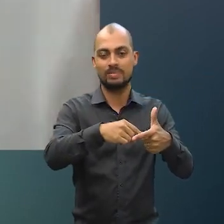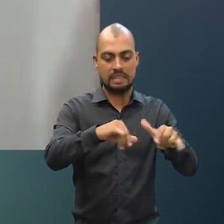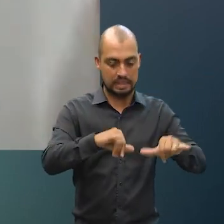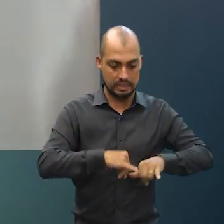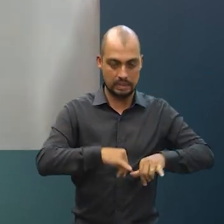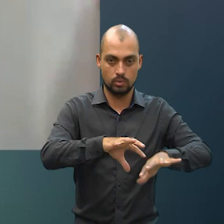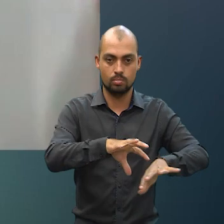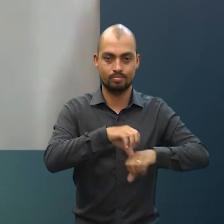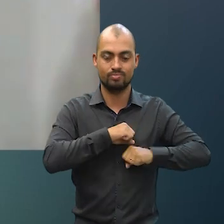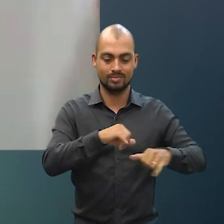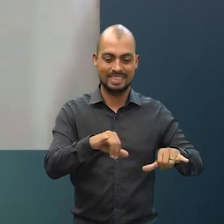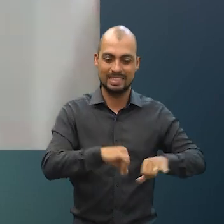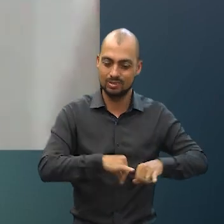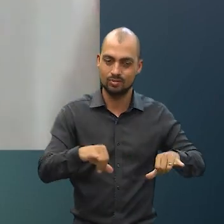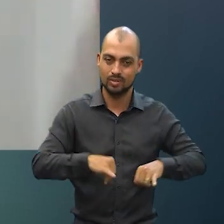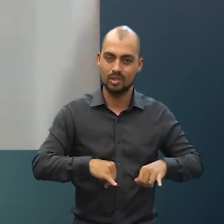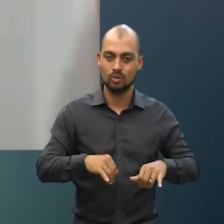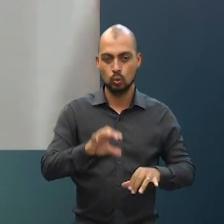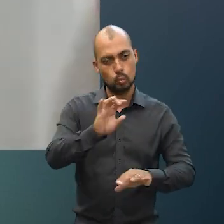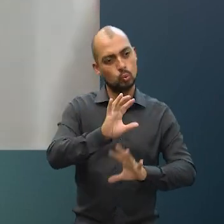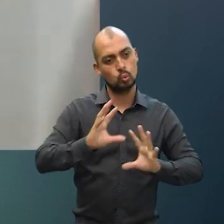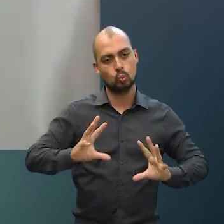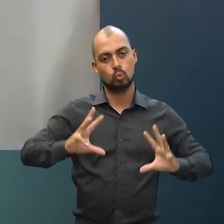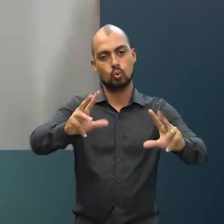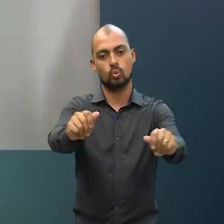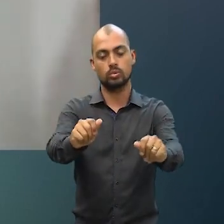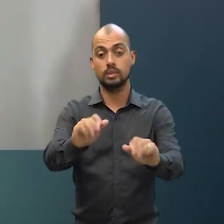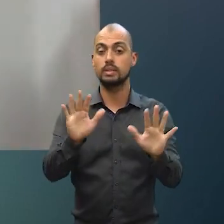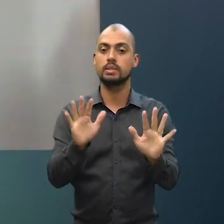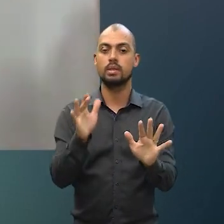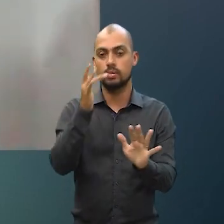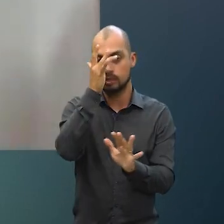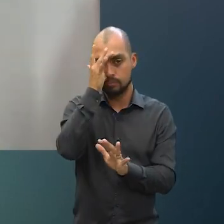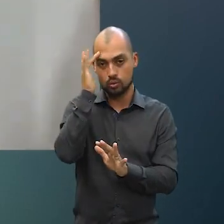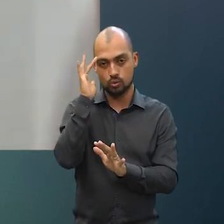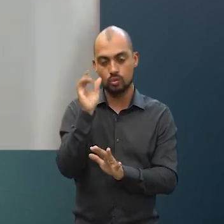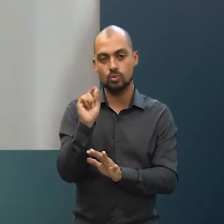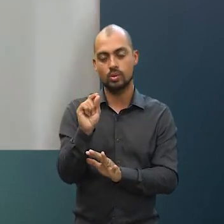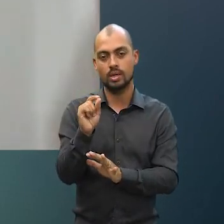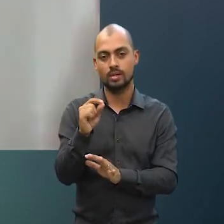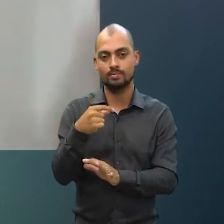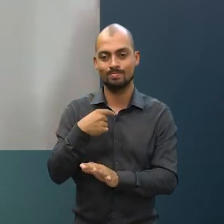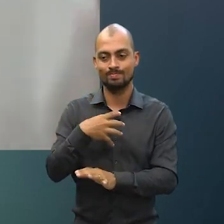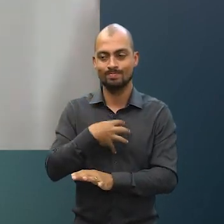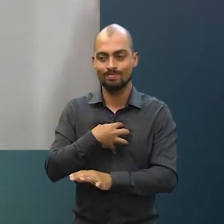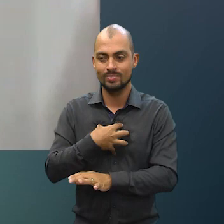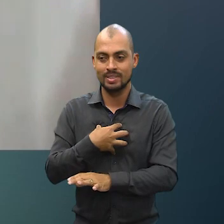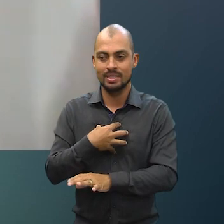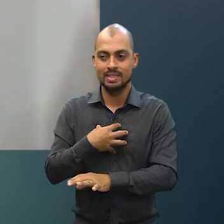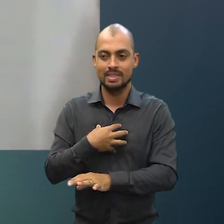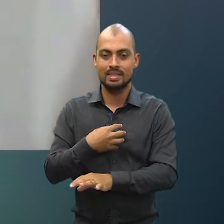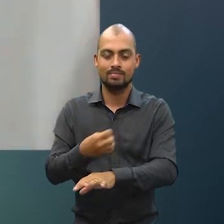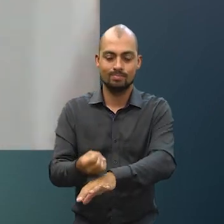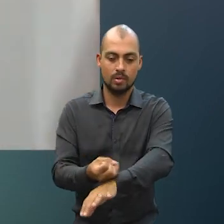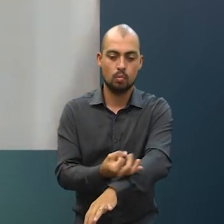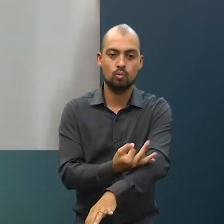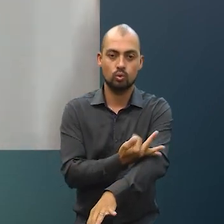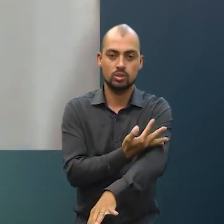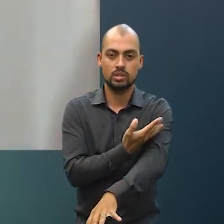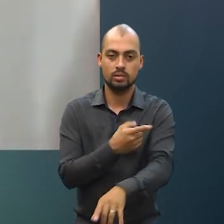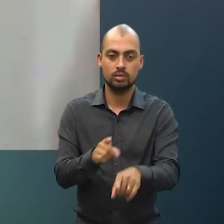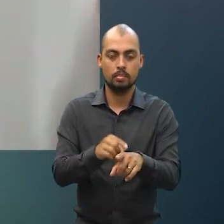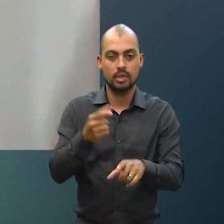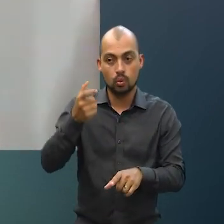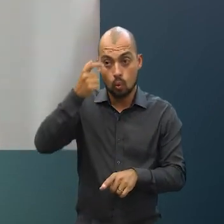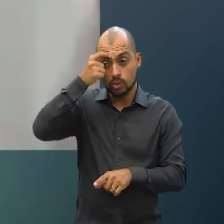forma ou outra, as pessoas, elas entraram num nível de sensibilidade e de consciência um